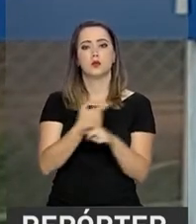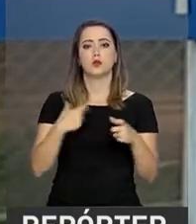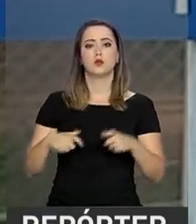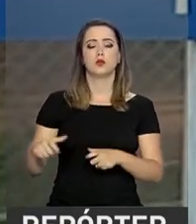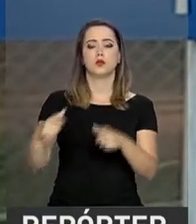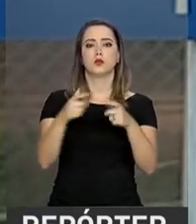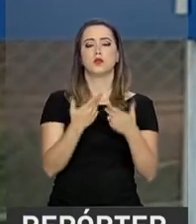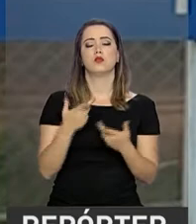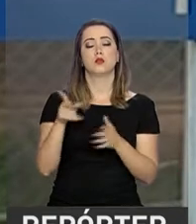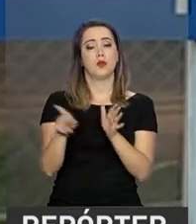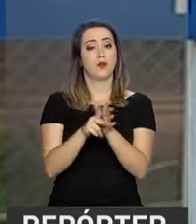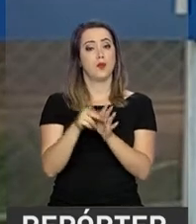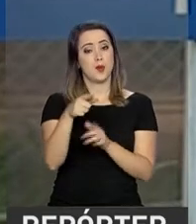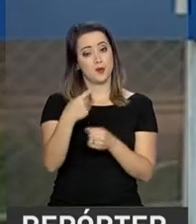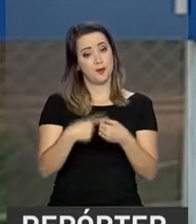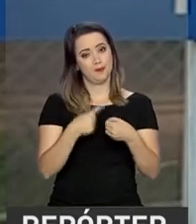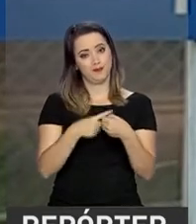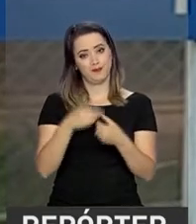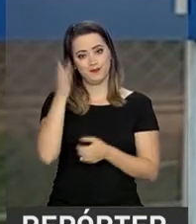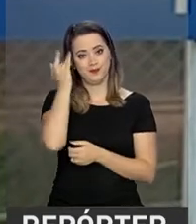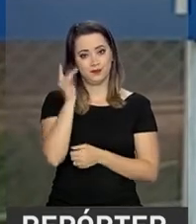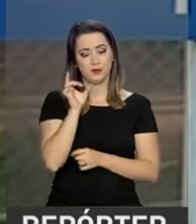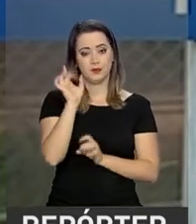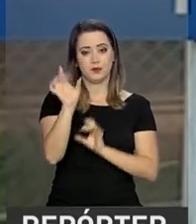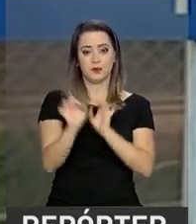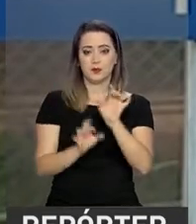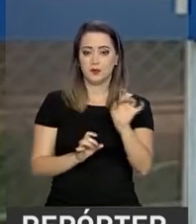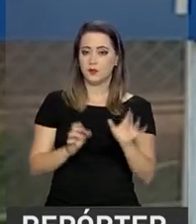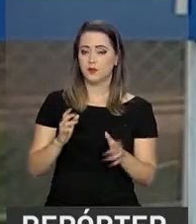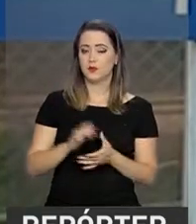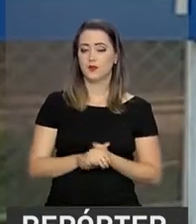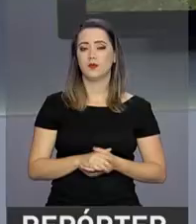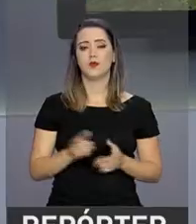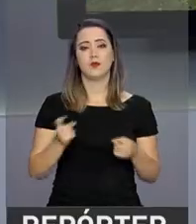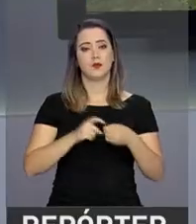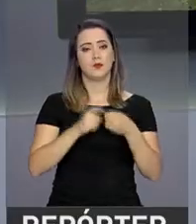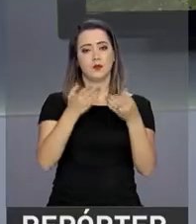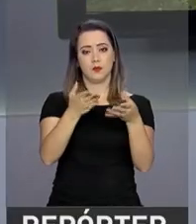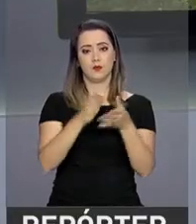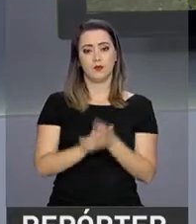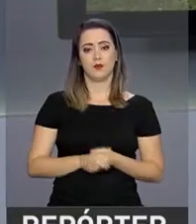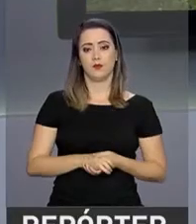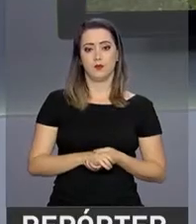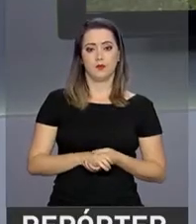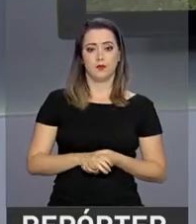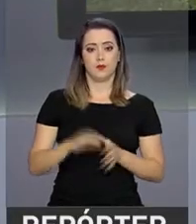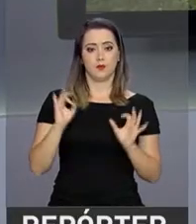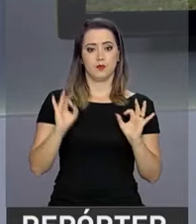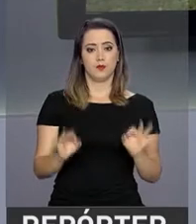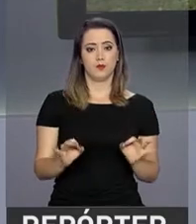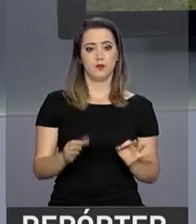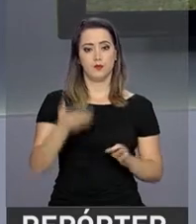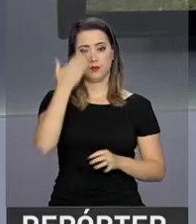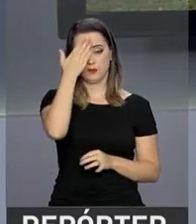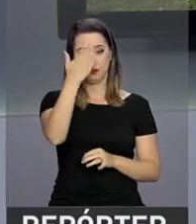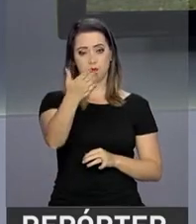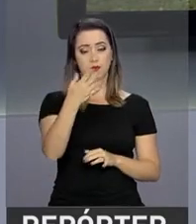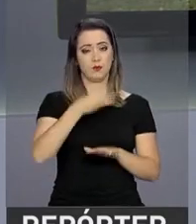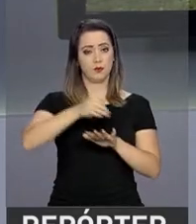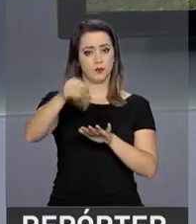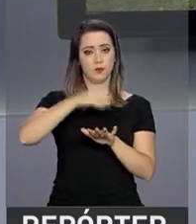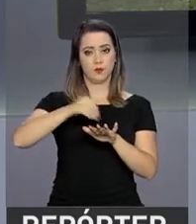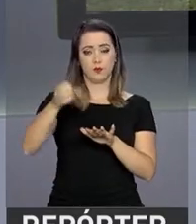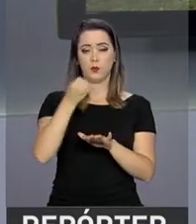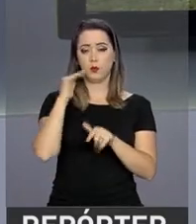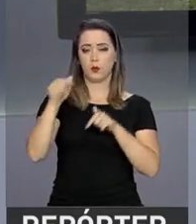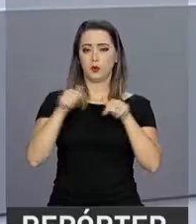de saúde aí na sua cidade, que amanhã é dia de mobilização. Volto com você no estúdio, Roberto. É isso mesmo, Gabi. Obrigado aí pelas